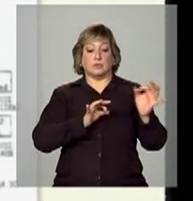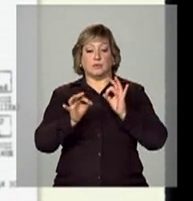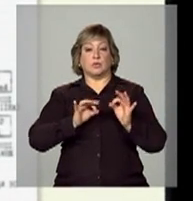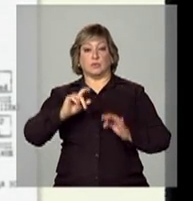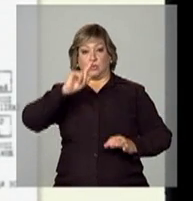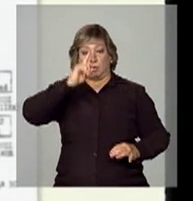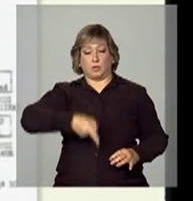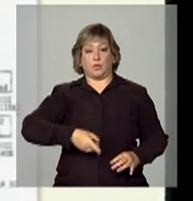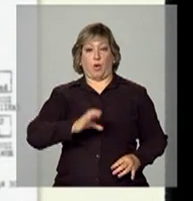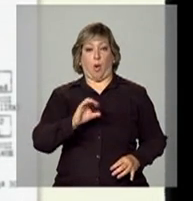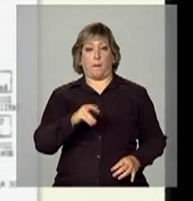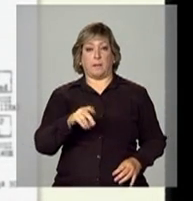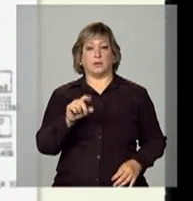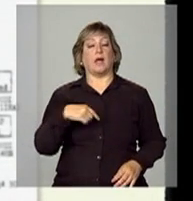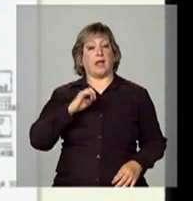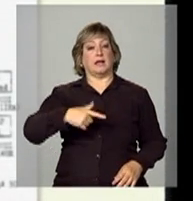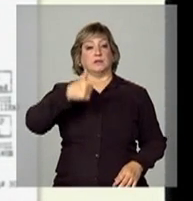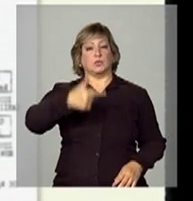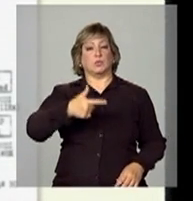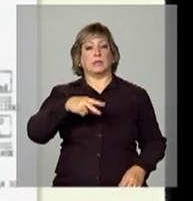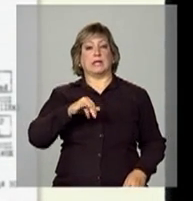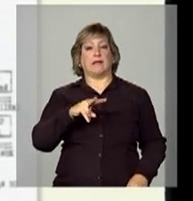o segundo nível, que é...